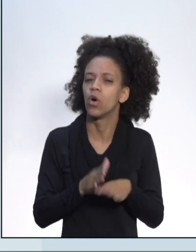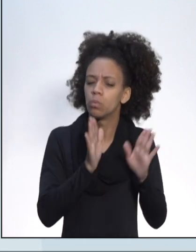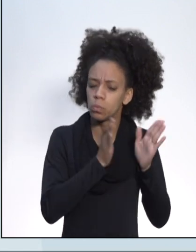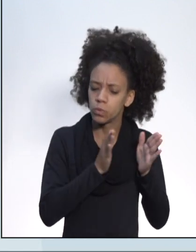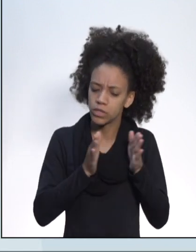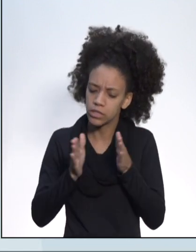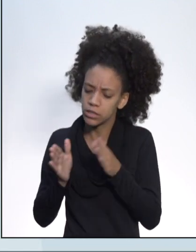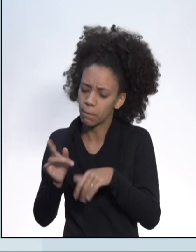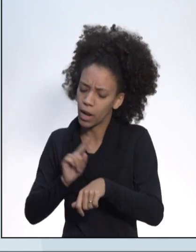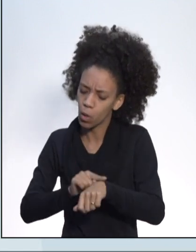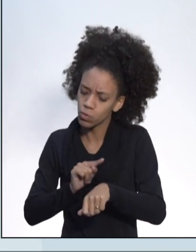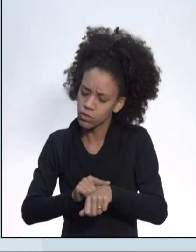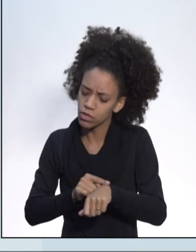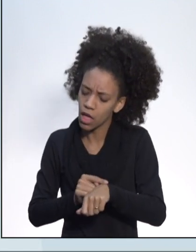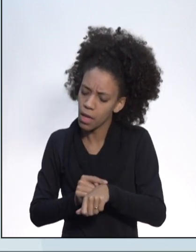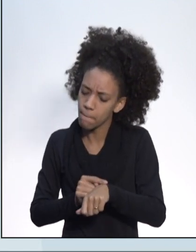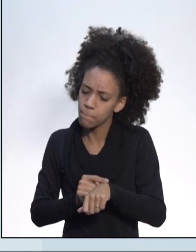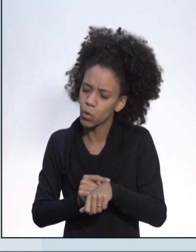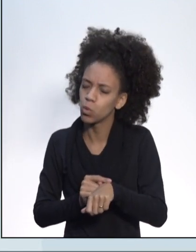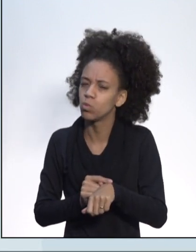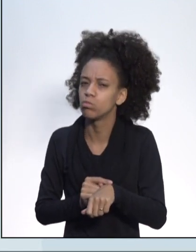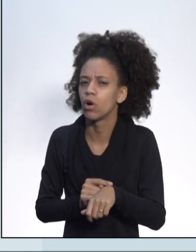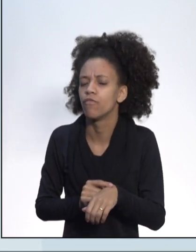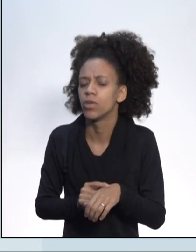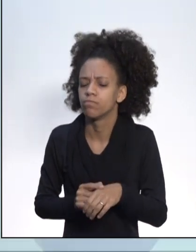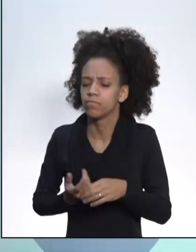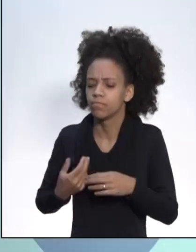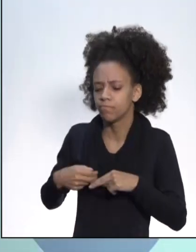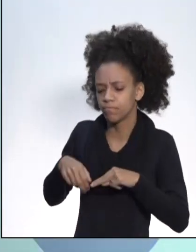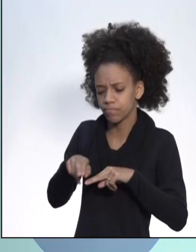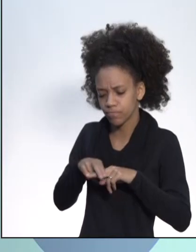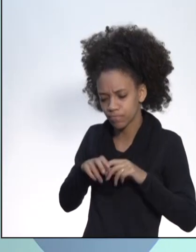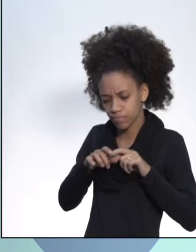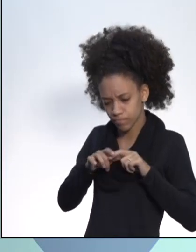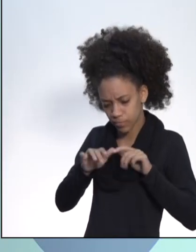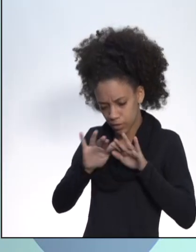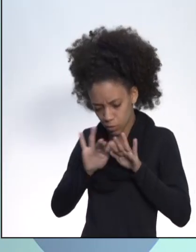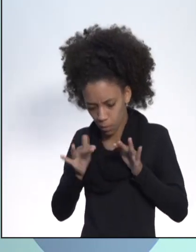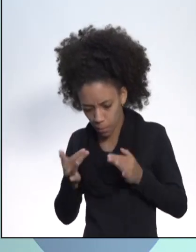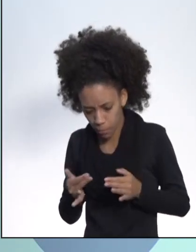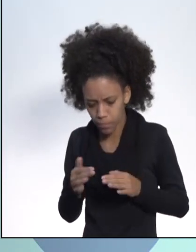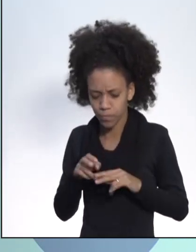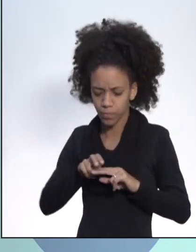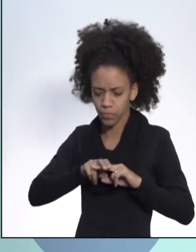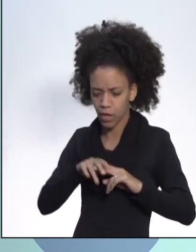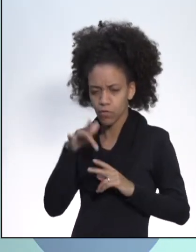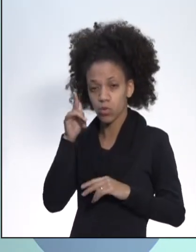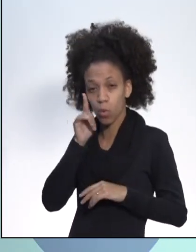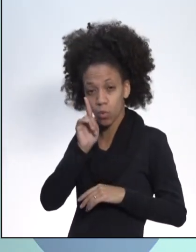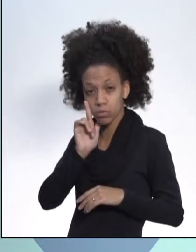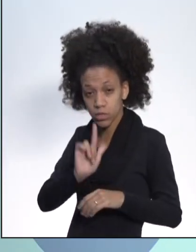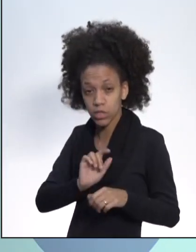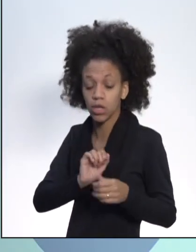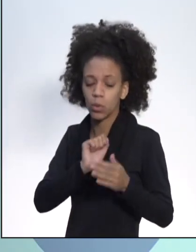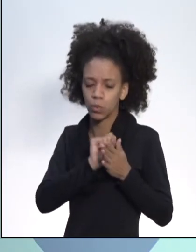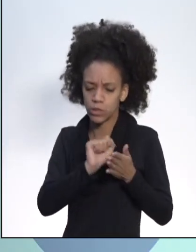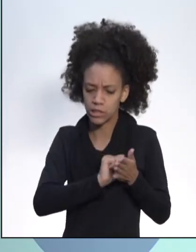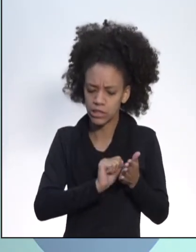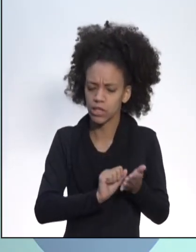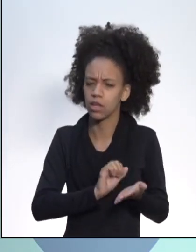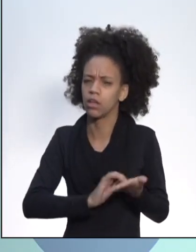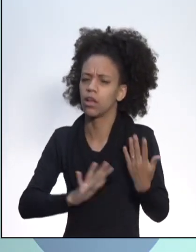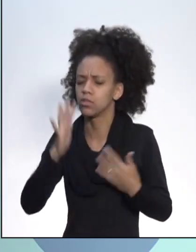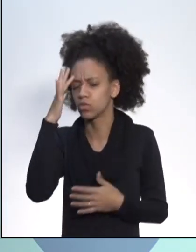um momento, vou para um canto da minha casa, na qual eu consiga fazer esse exercício de